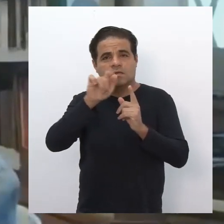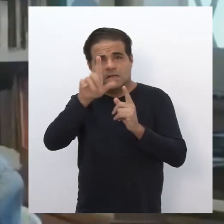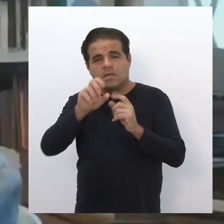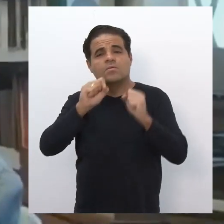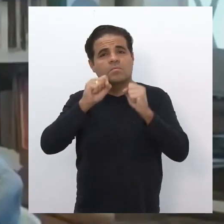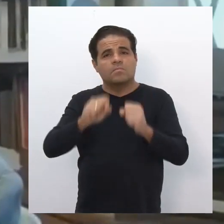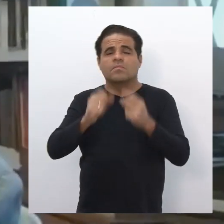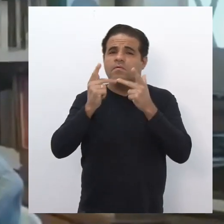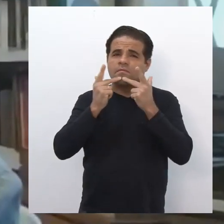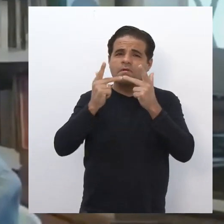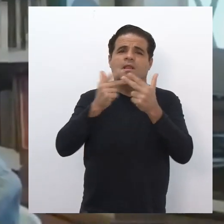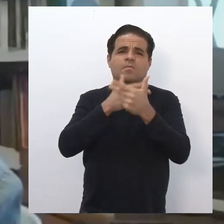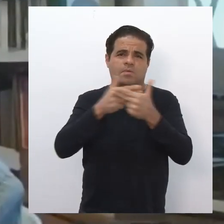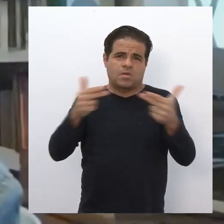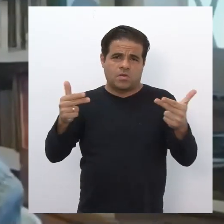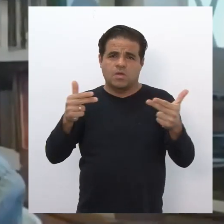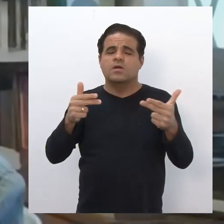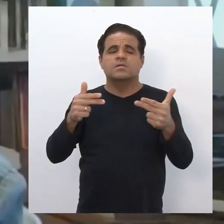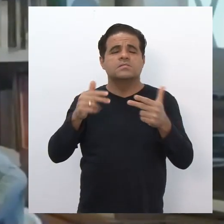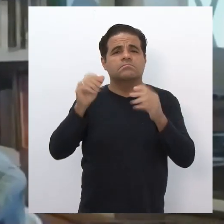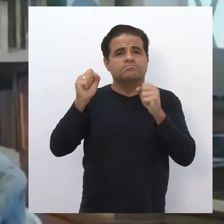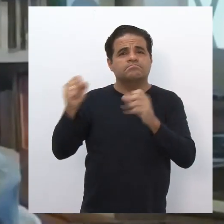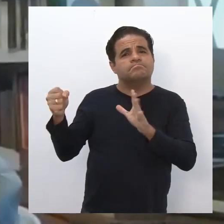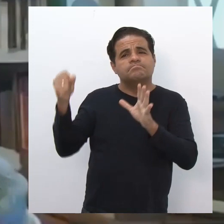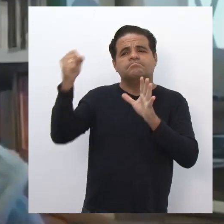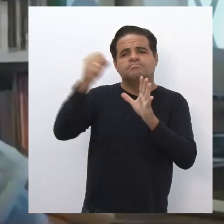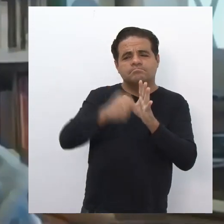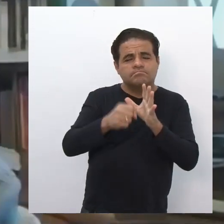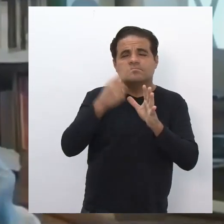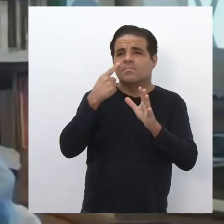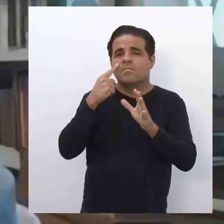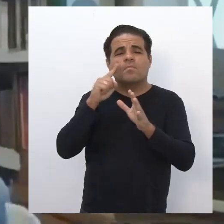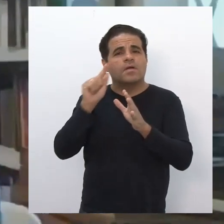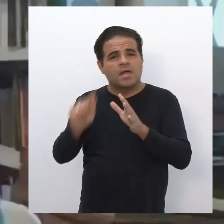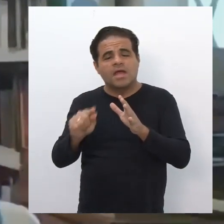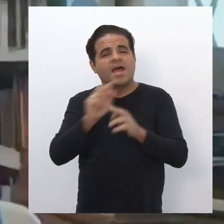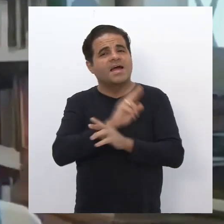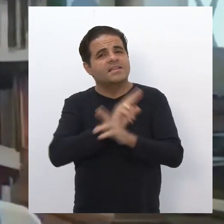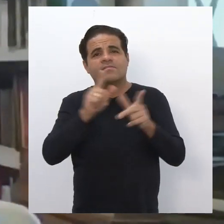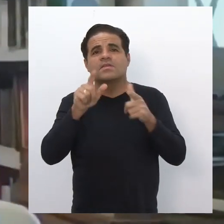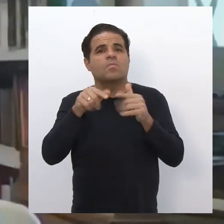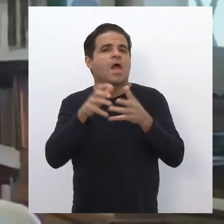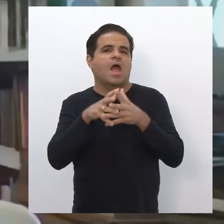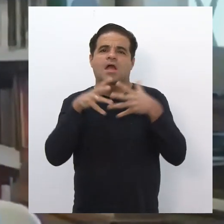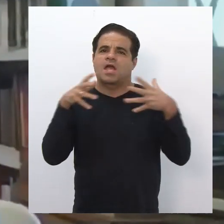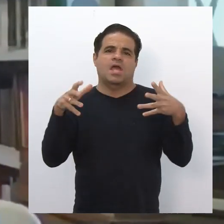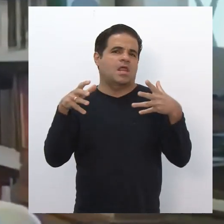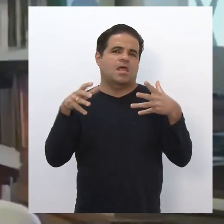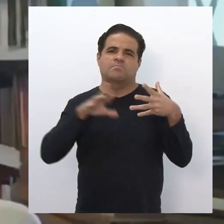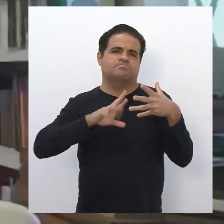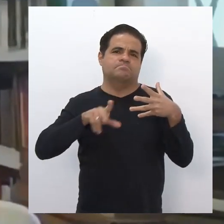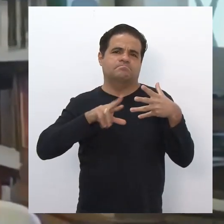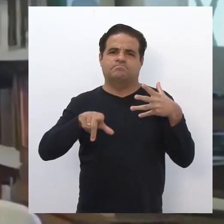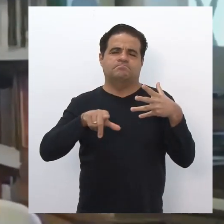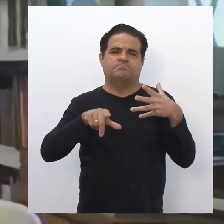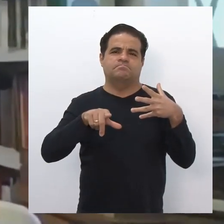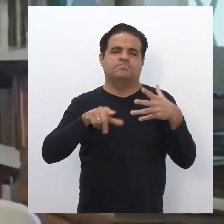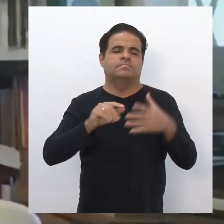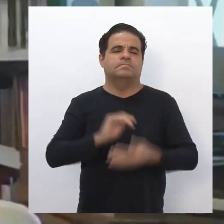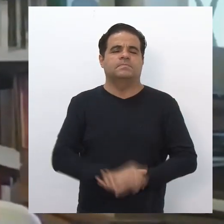um pouco disso, né? Vocês vão ver que a diferença não é tão grande assim.